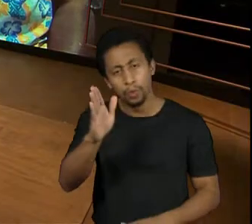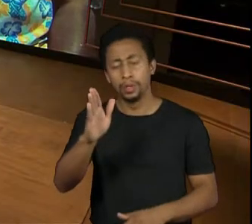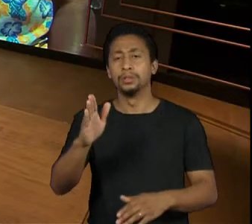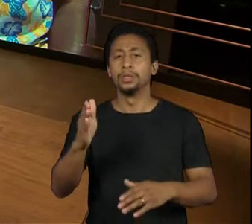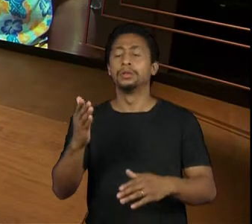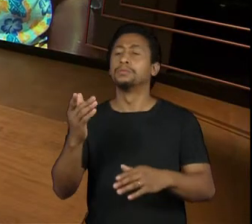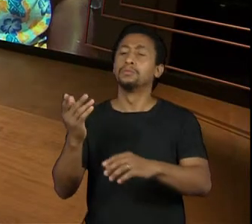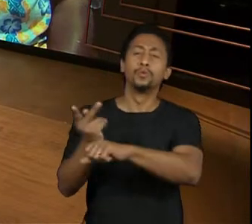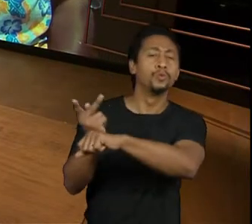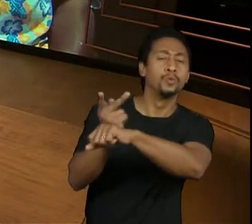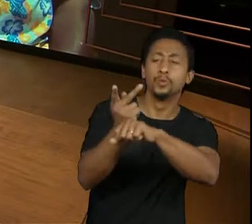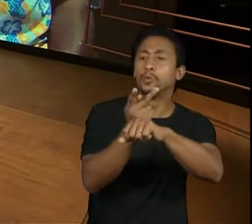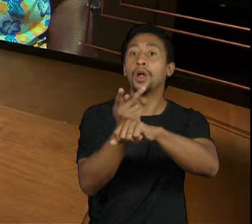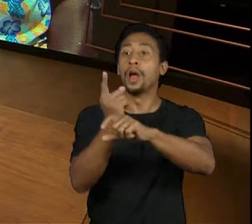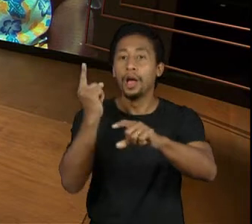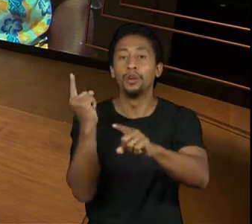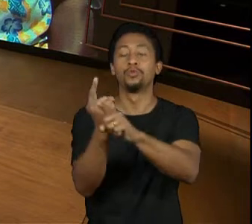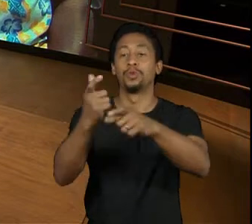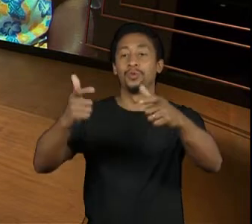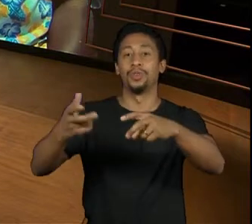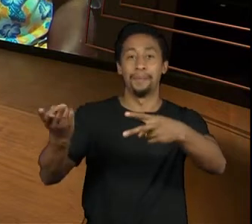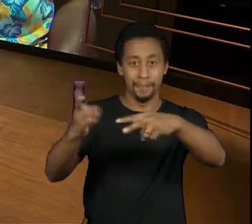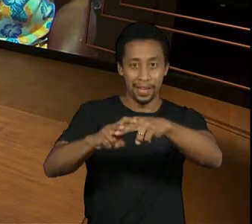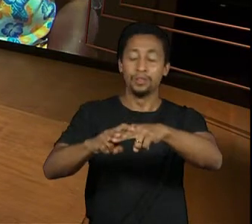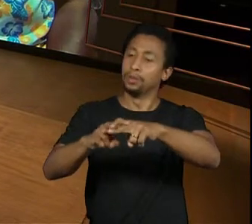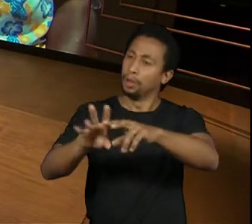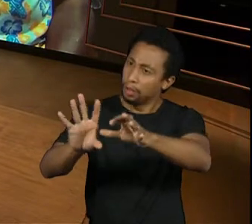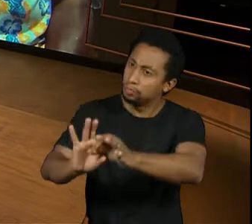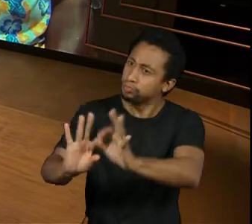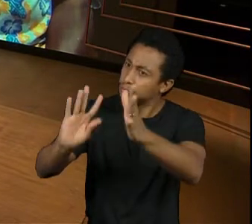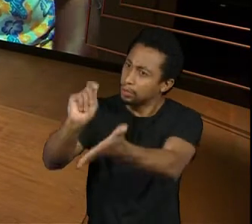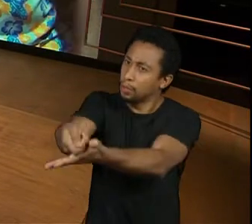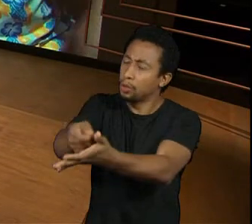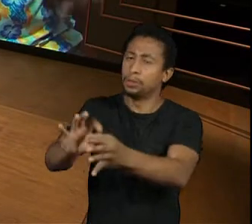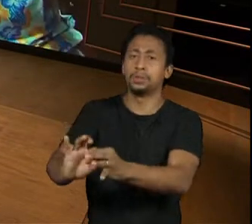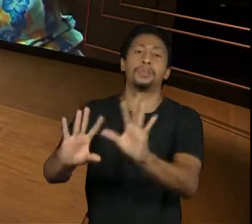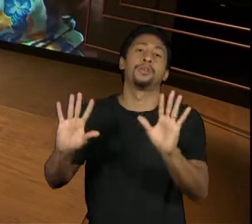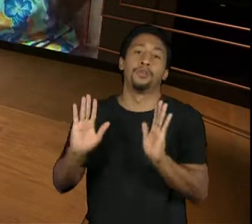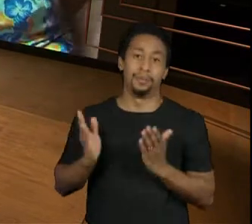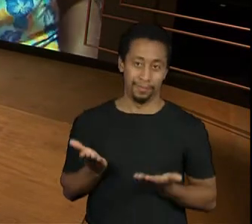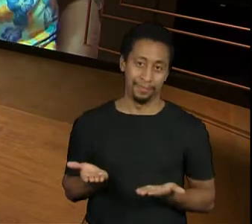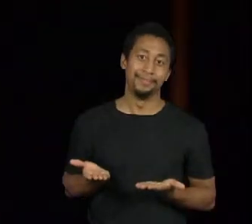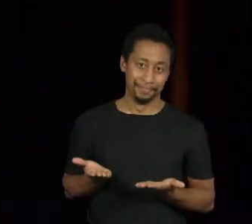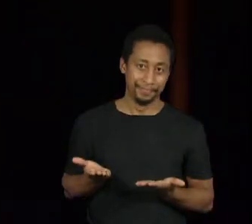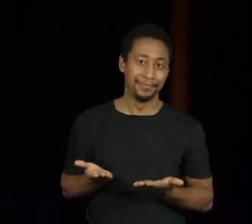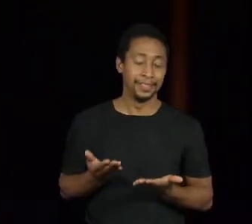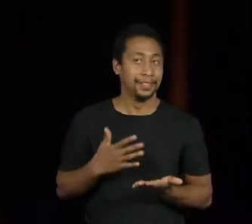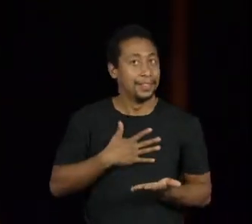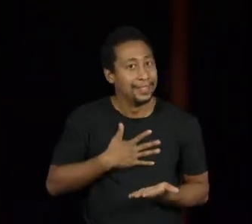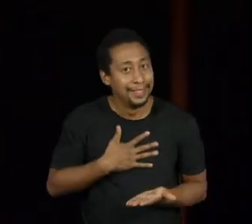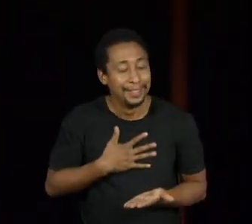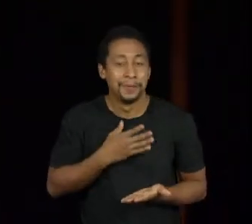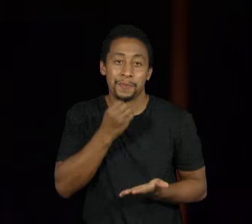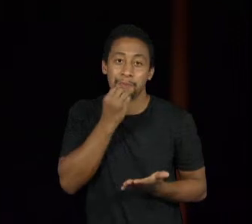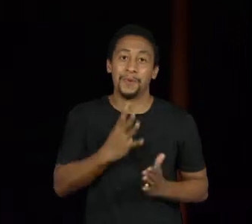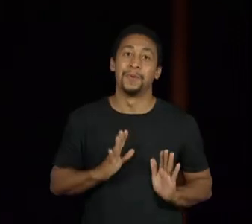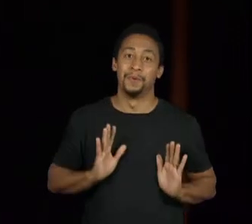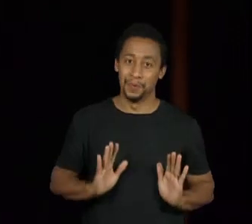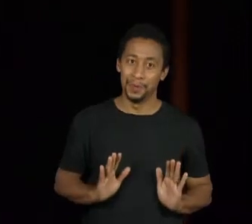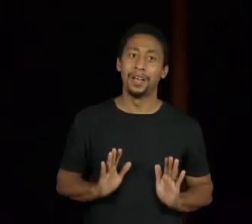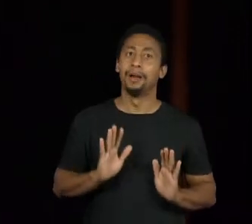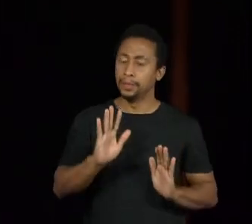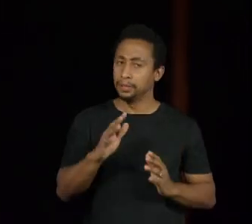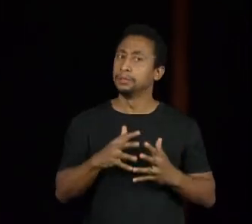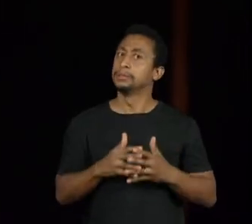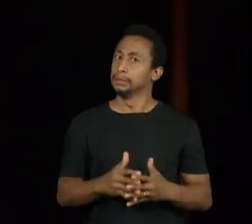cadeia lá. Me levaram para a Praça 15. Qualquer coisa eles levavam lá para a Praça 15. Toicói,